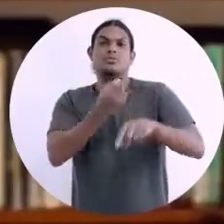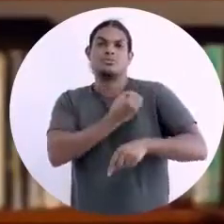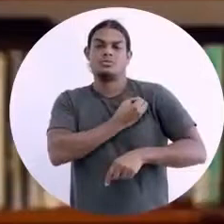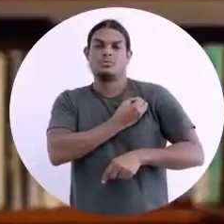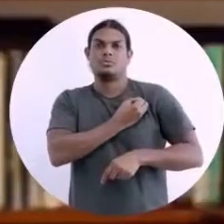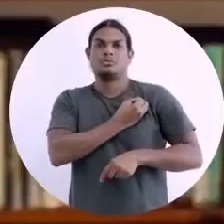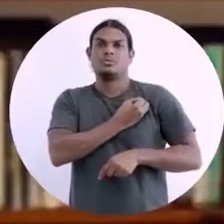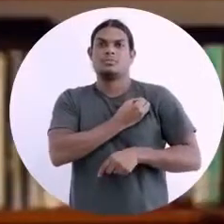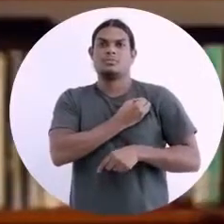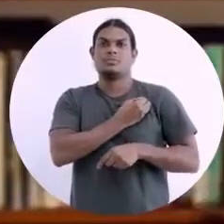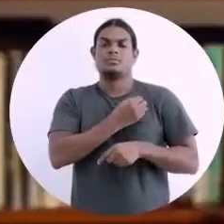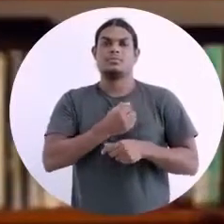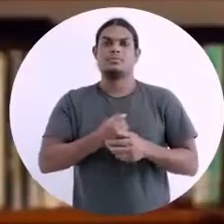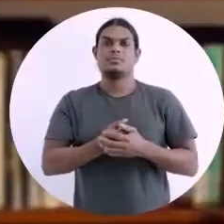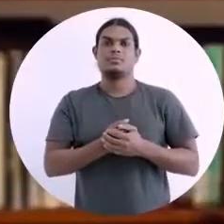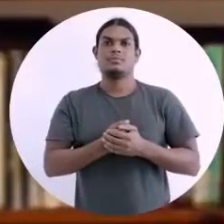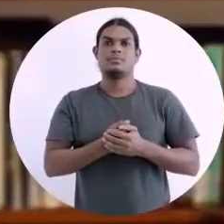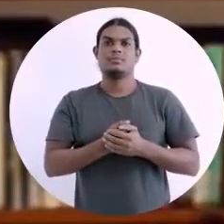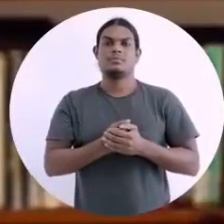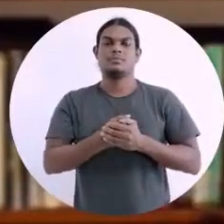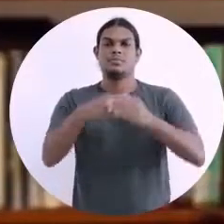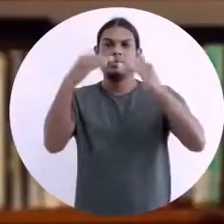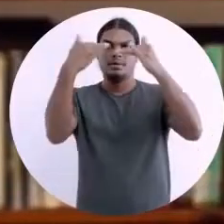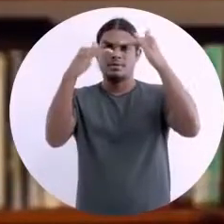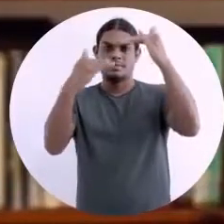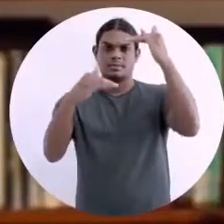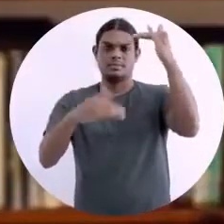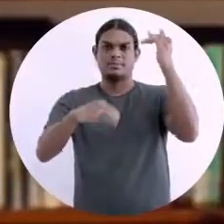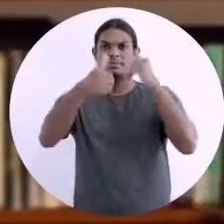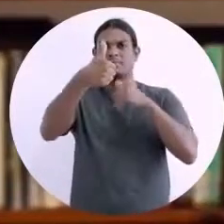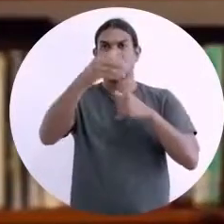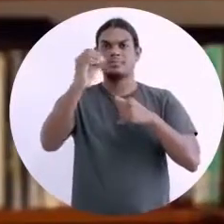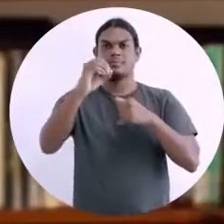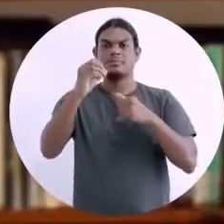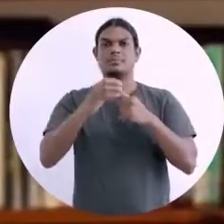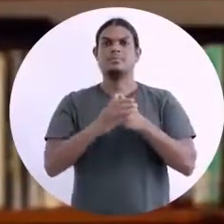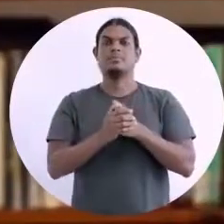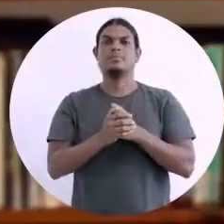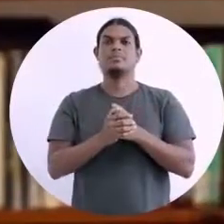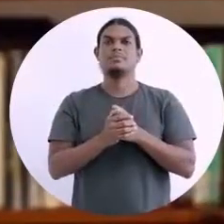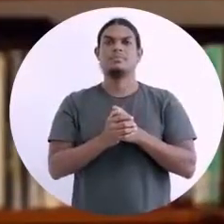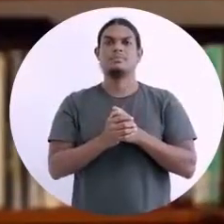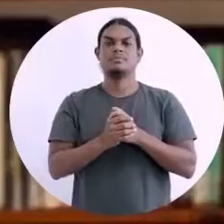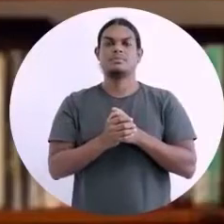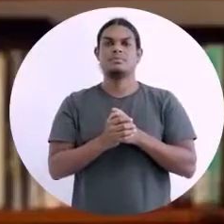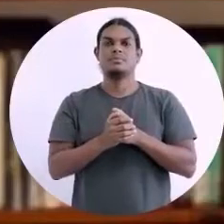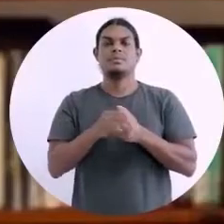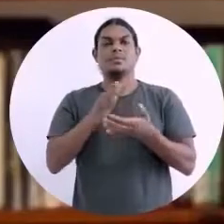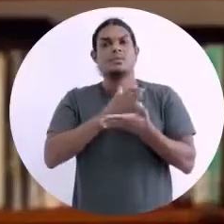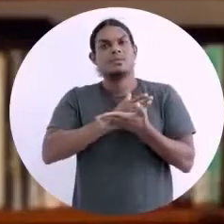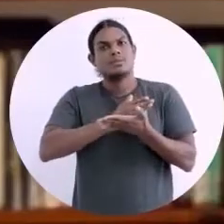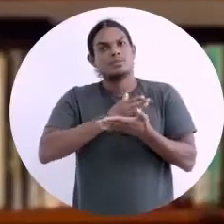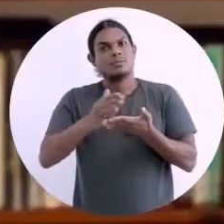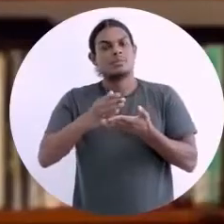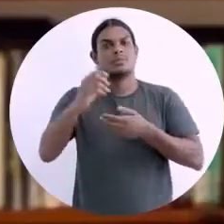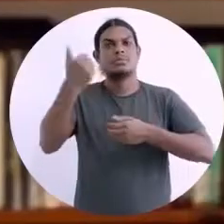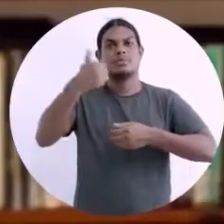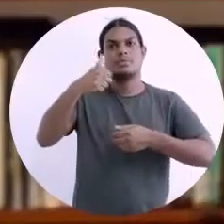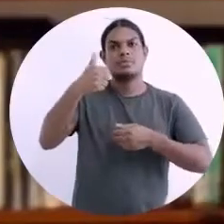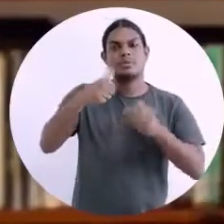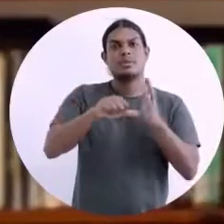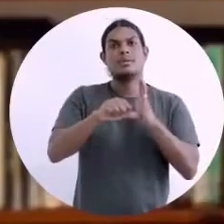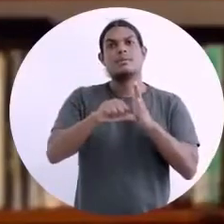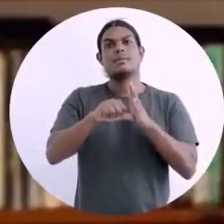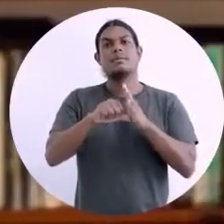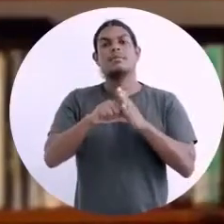ele dividiu em 10 grandes classes. Que classes eram essas? As classes básicas. Então ele começou, a primeira classe que ele